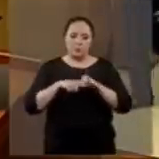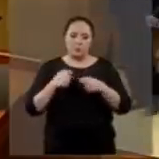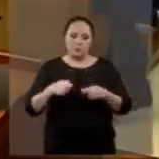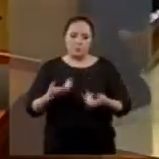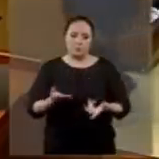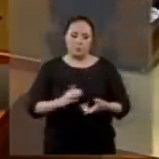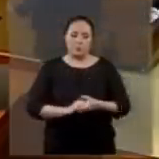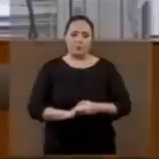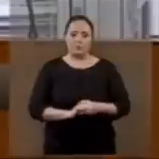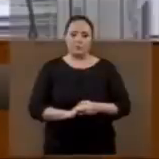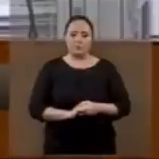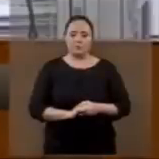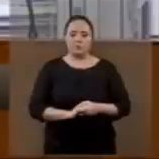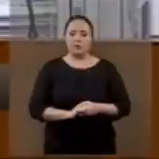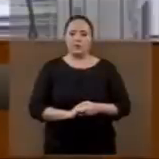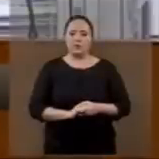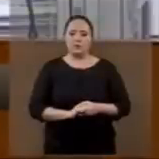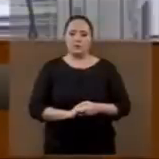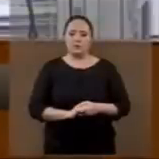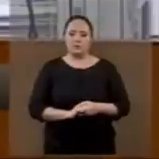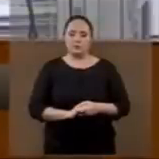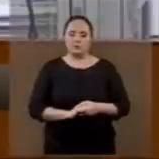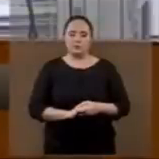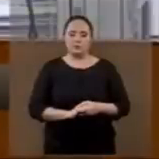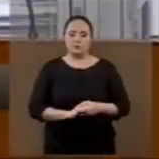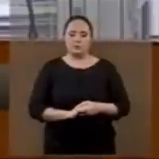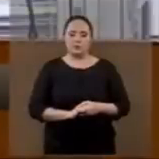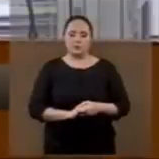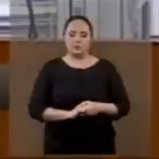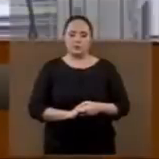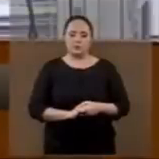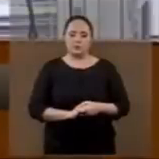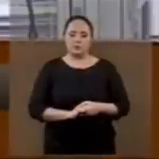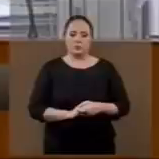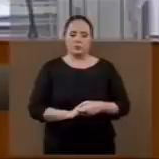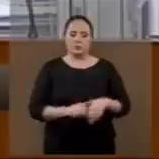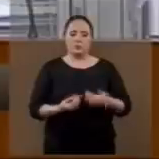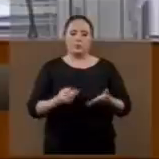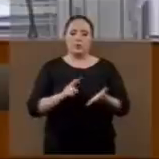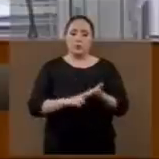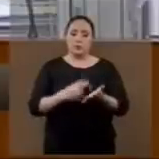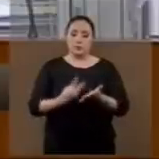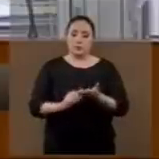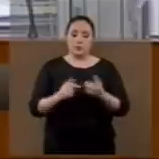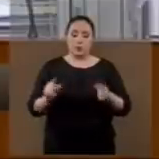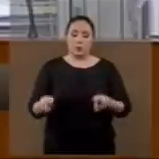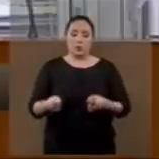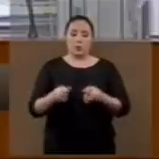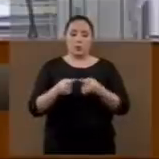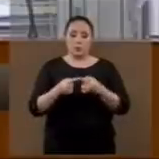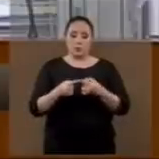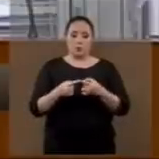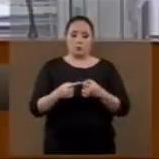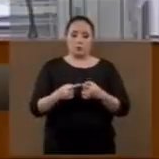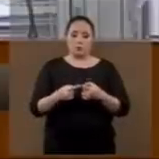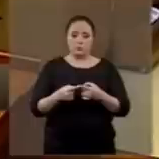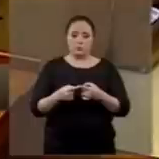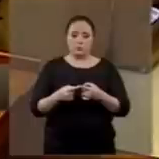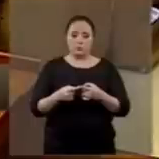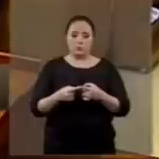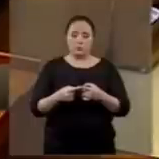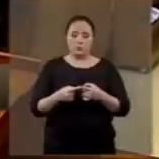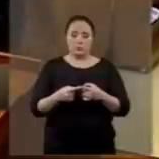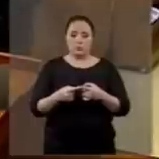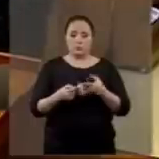que era objeto. O decreto inicialmente prevê. Era objeto. Sim, apenas para, na interpretação conforme, acrescentar as hipóteses